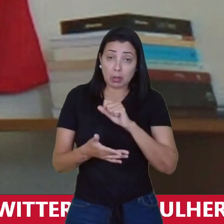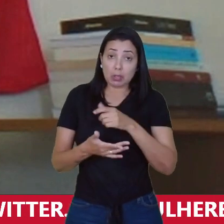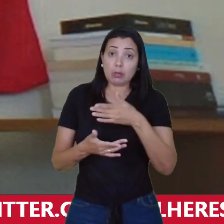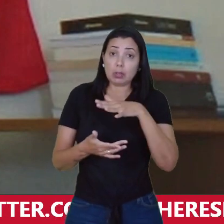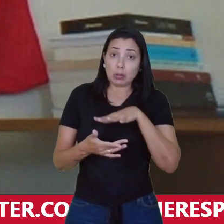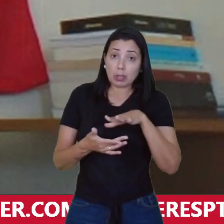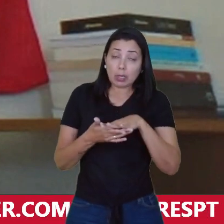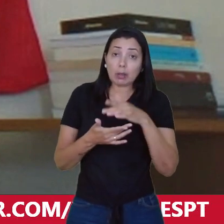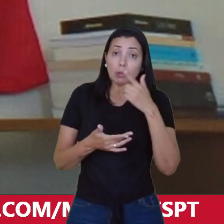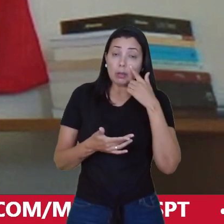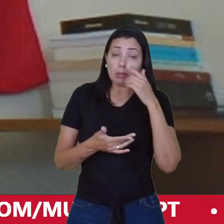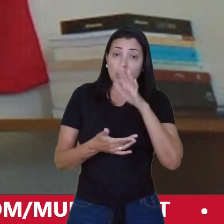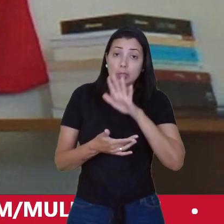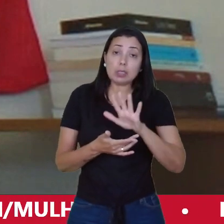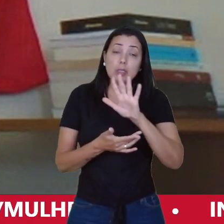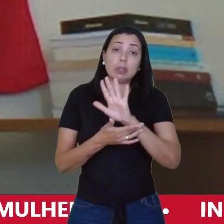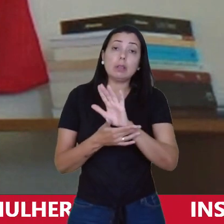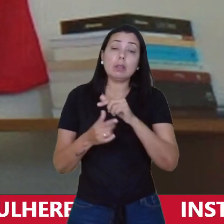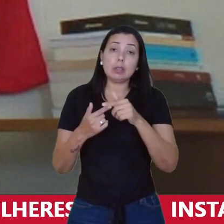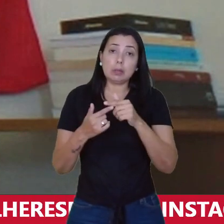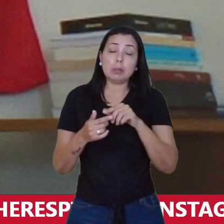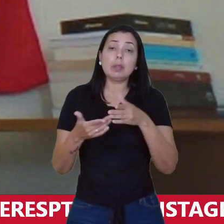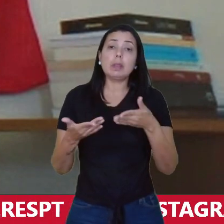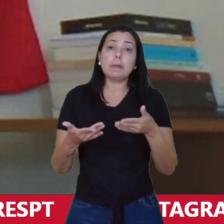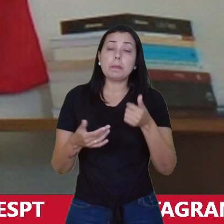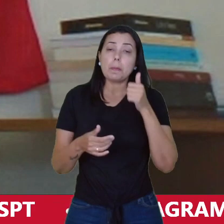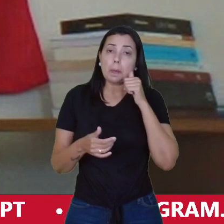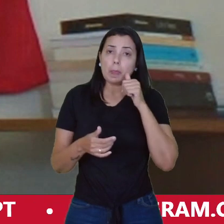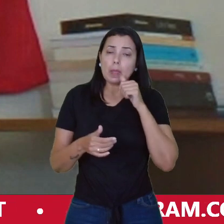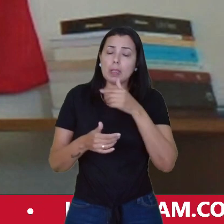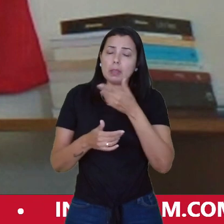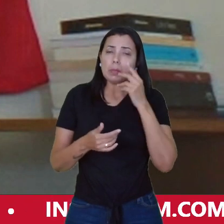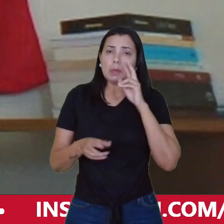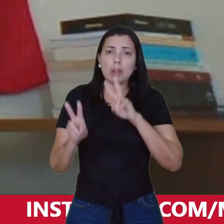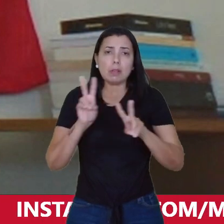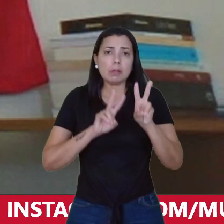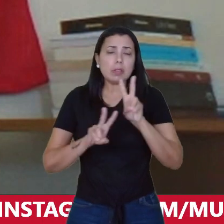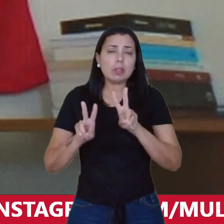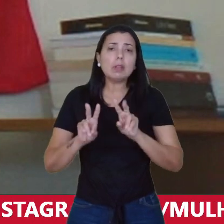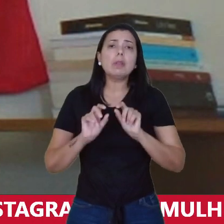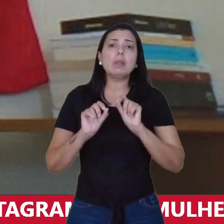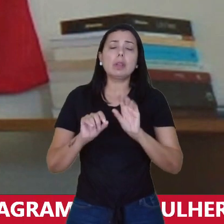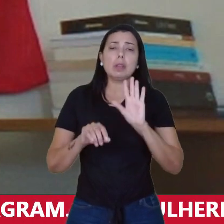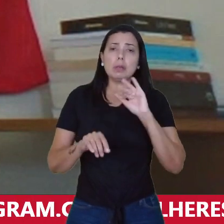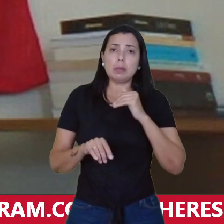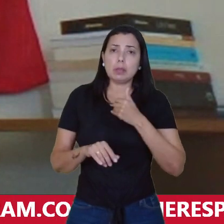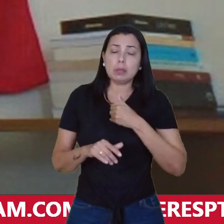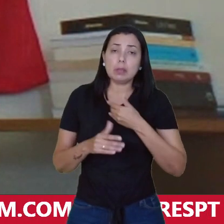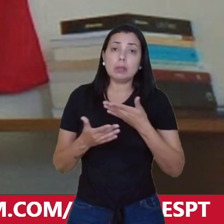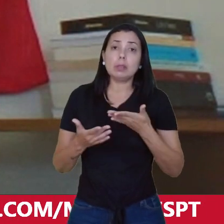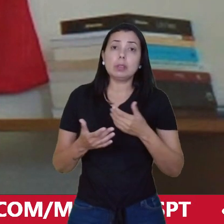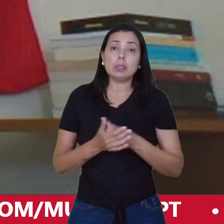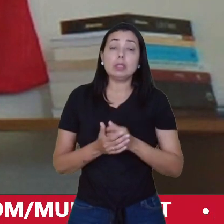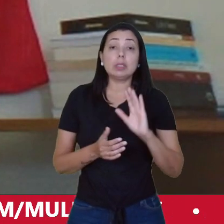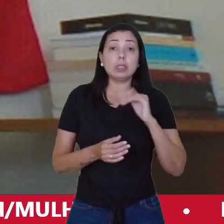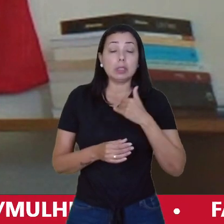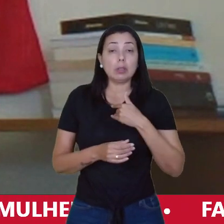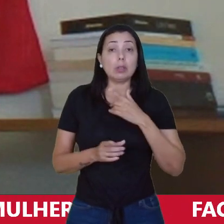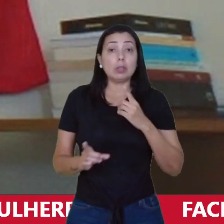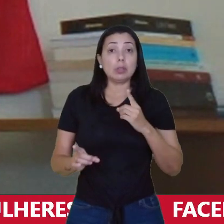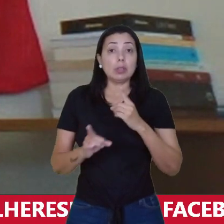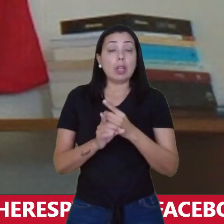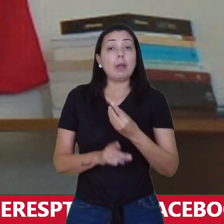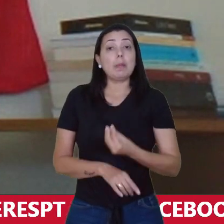fala de uma visão ecossocialista e ecofeminista, acho que ela é uma visão que está dizendo para nós que nós achamos que